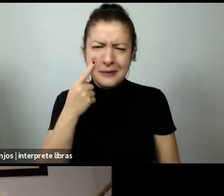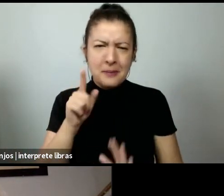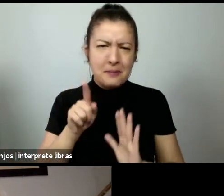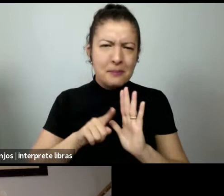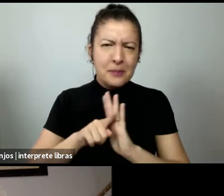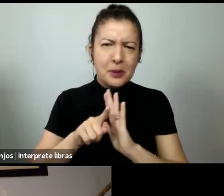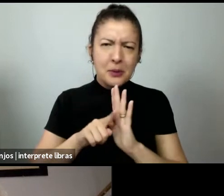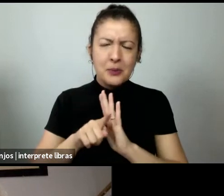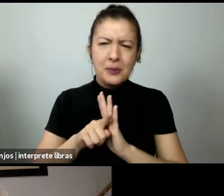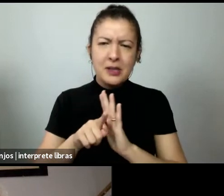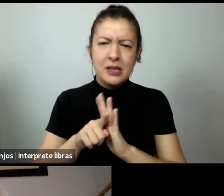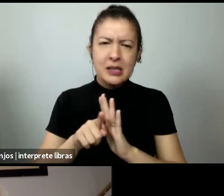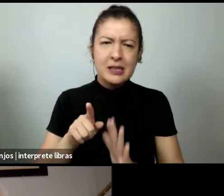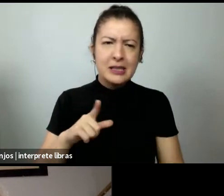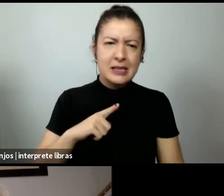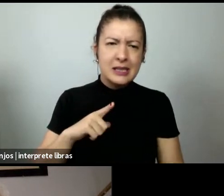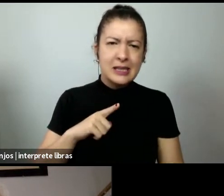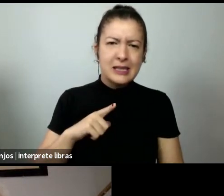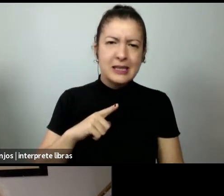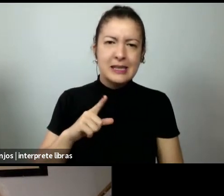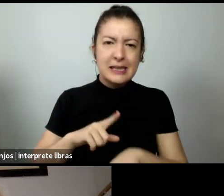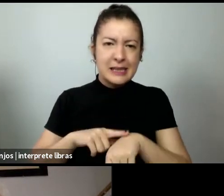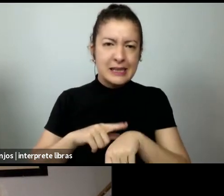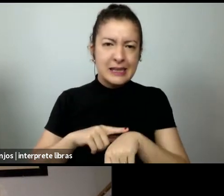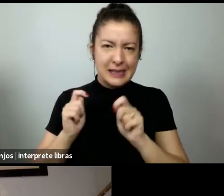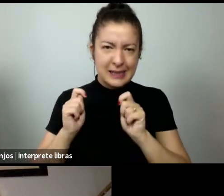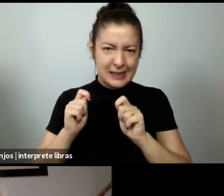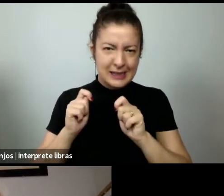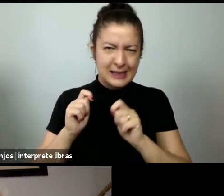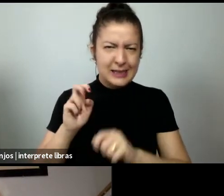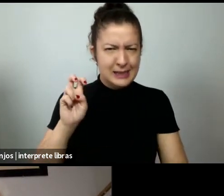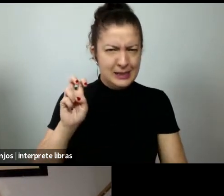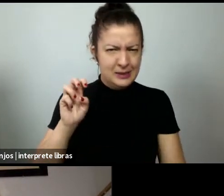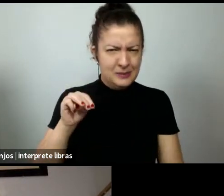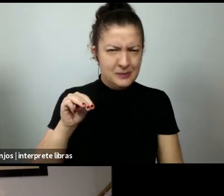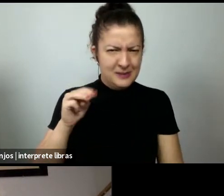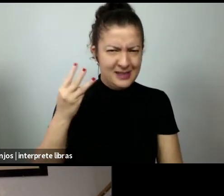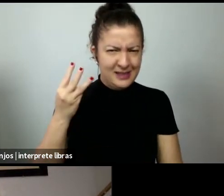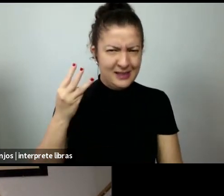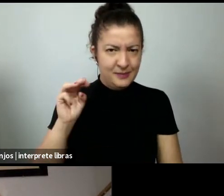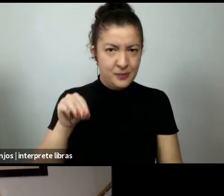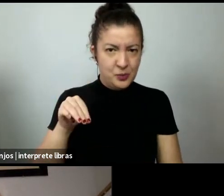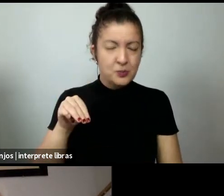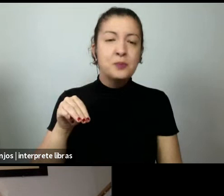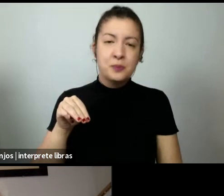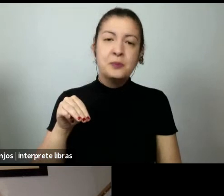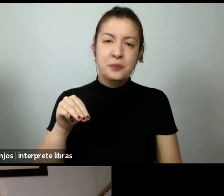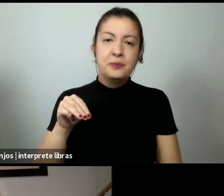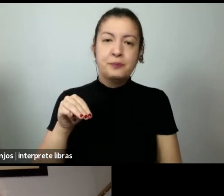perguntas? Acho que a gente tem mais uns 5 minutinhos, 3 minutos.